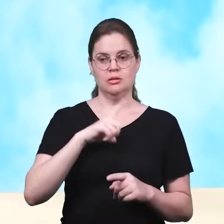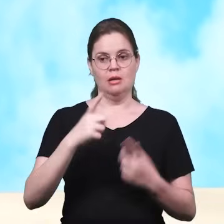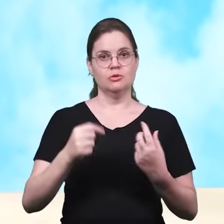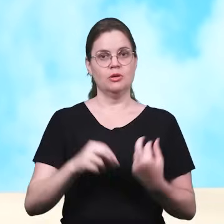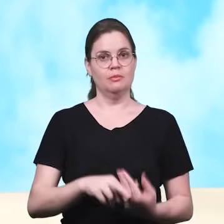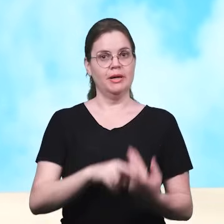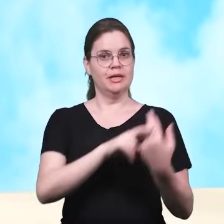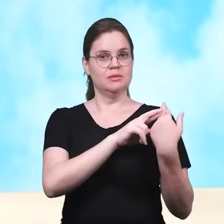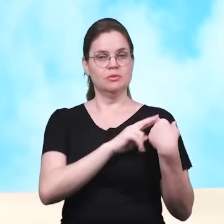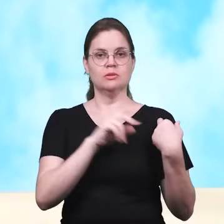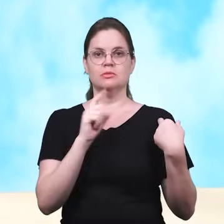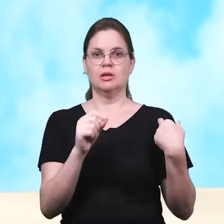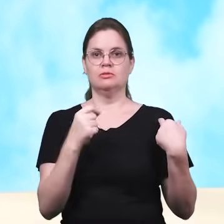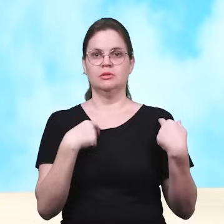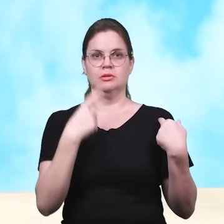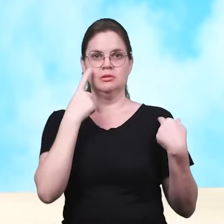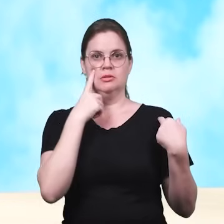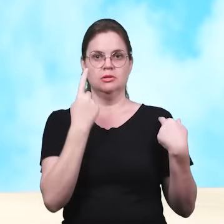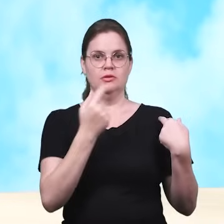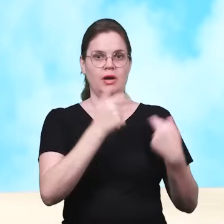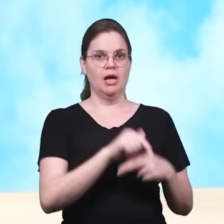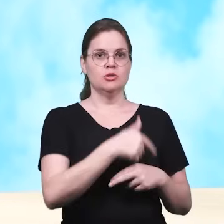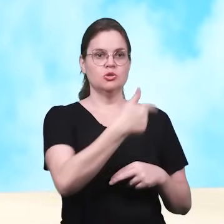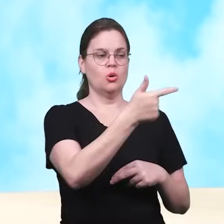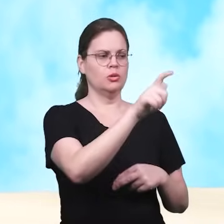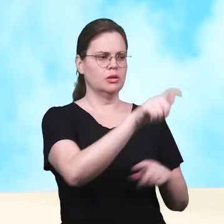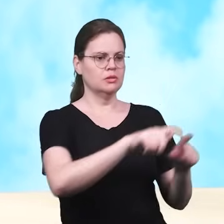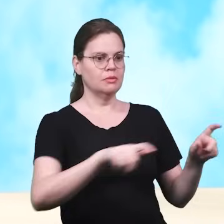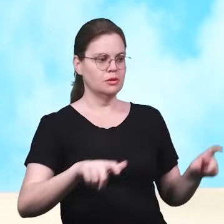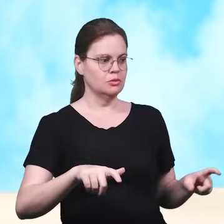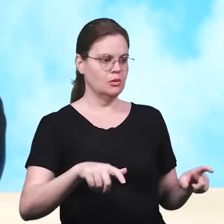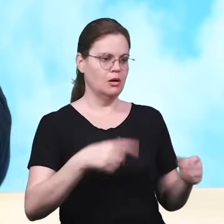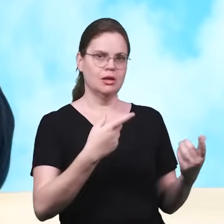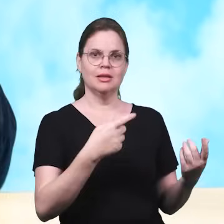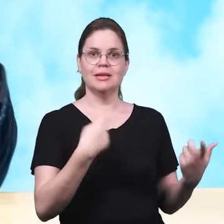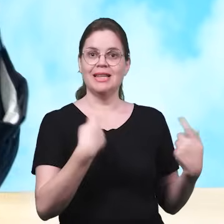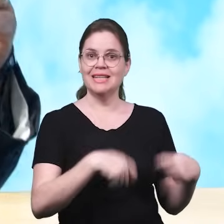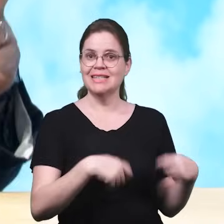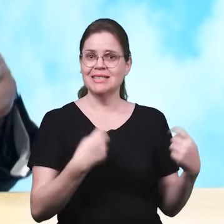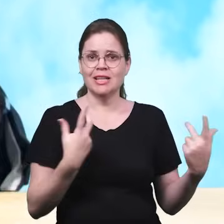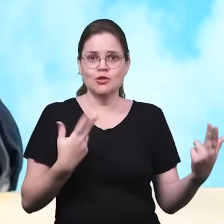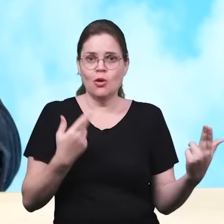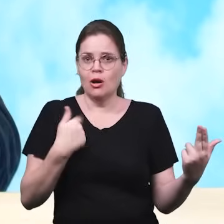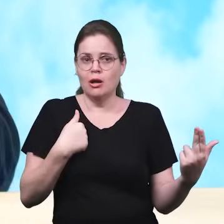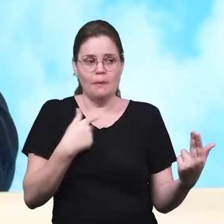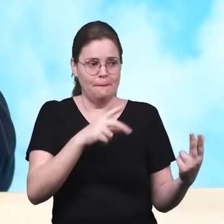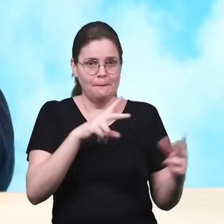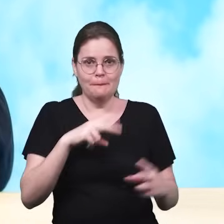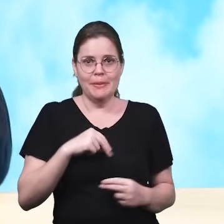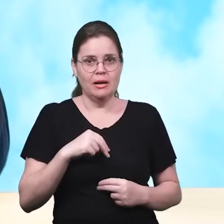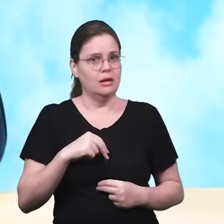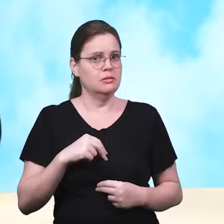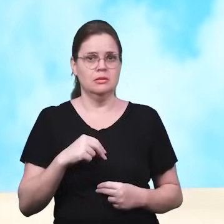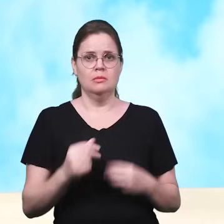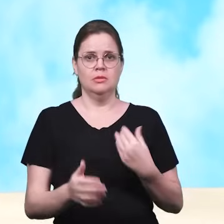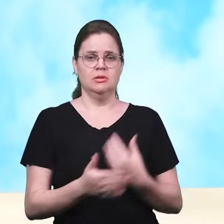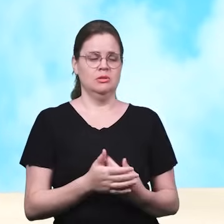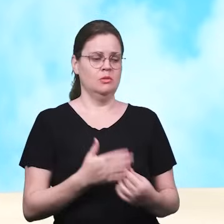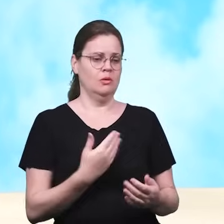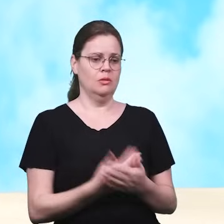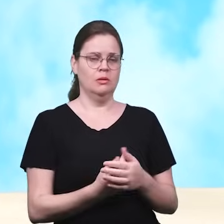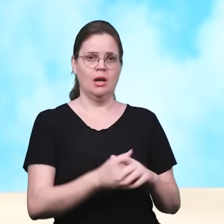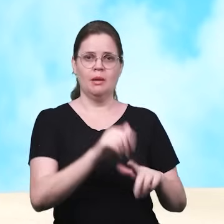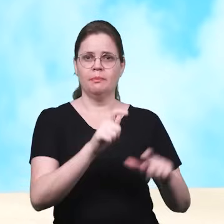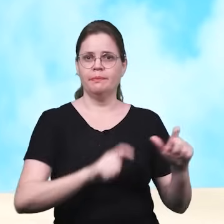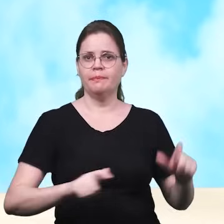você agora olha para os outros. E pode ser qualquer autoridade, pode ser o homem dos nossos